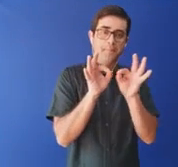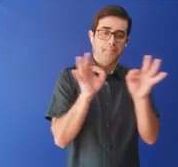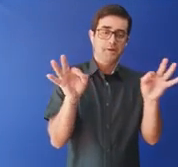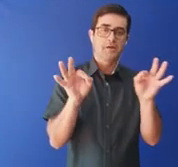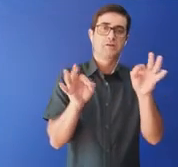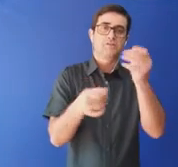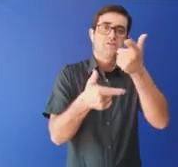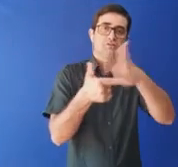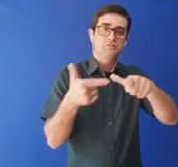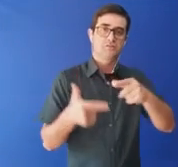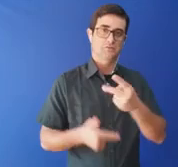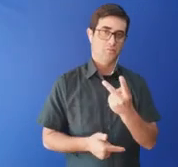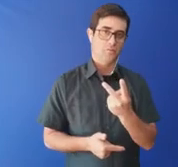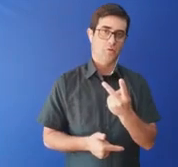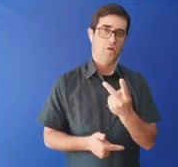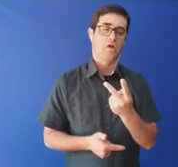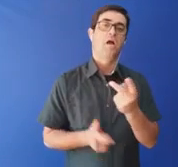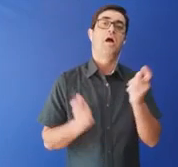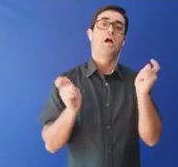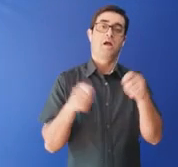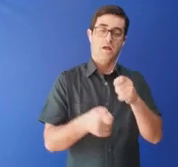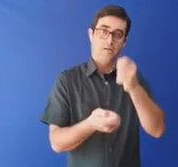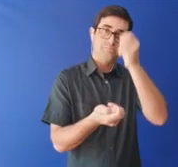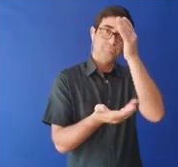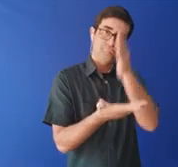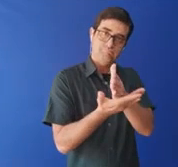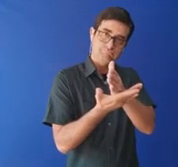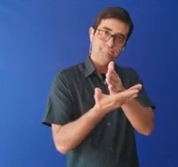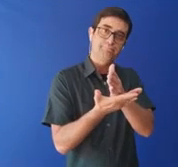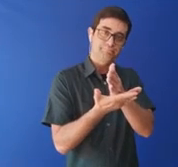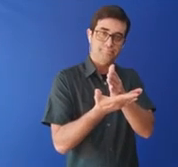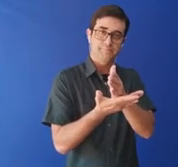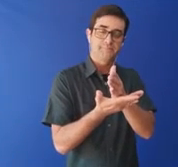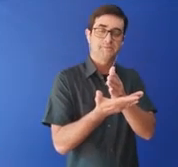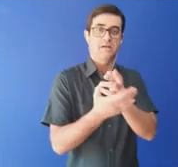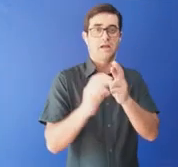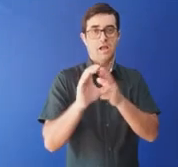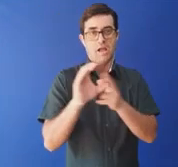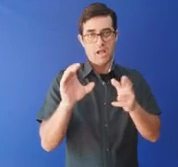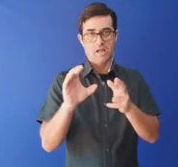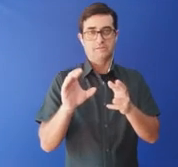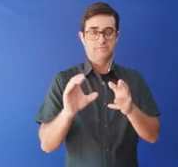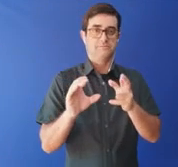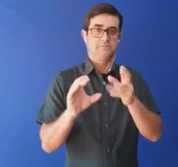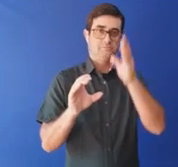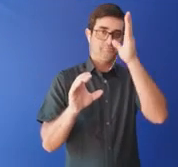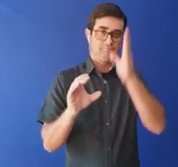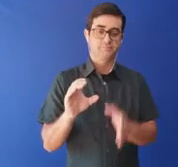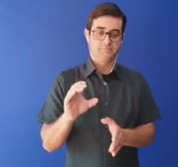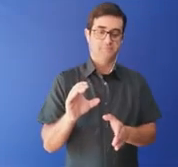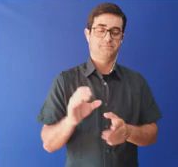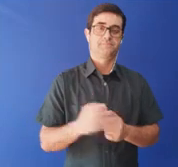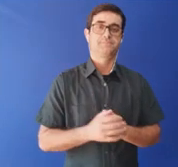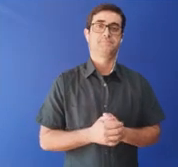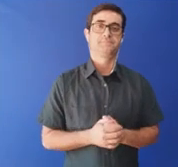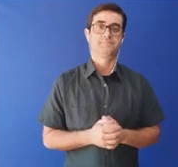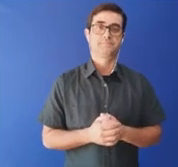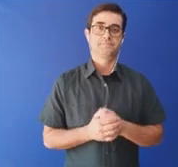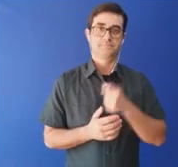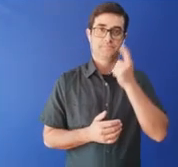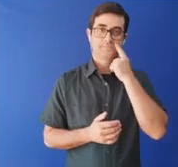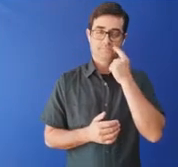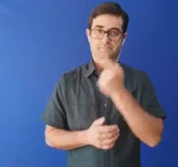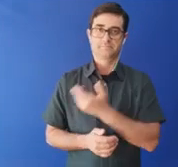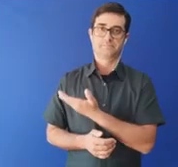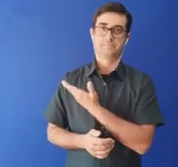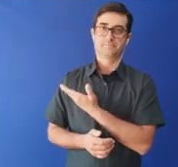núcleos. Divido por 2 e aí eu tenho a metade da distância da ligação, ou seja, eu tenho o raio covalente do